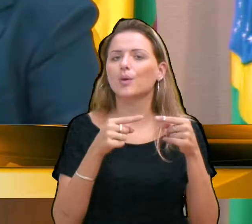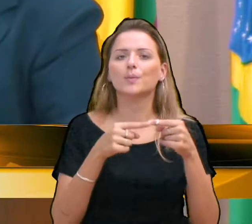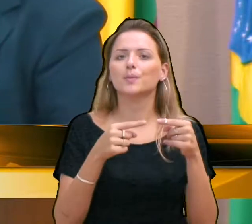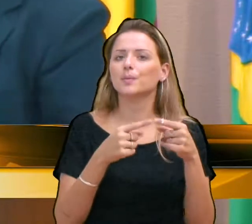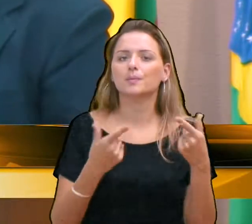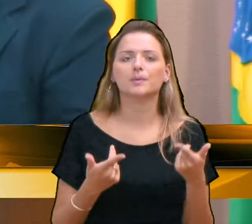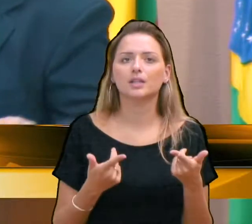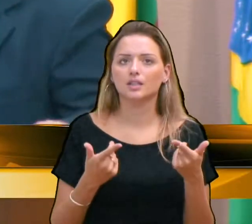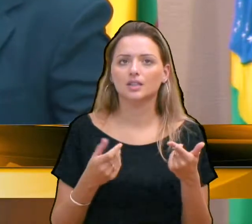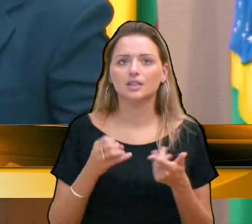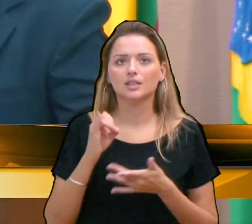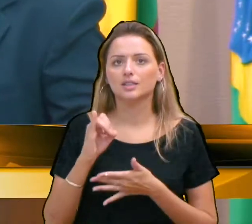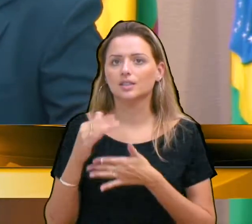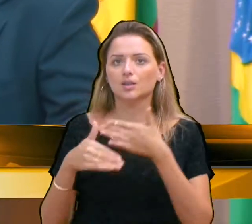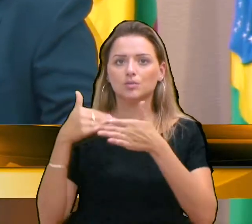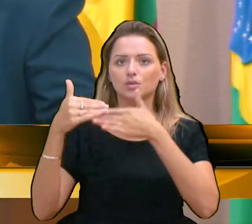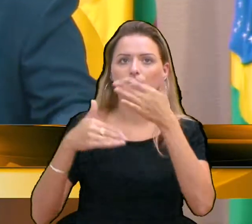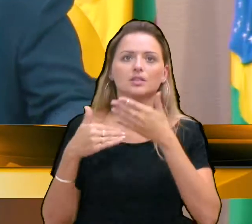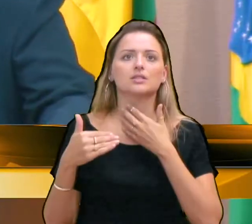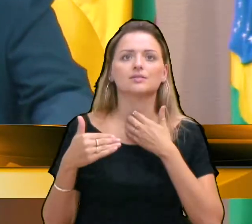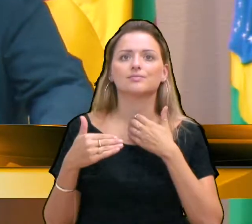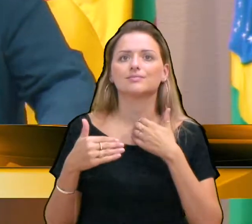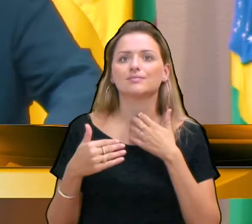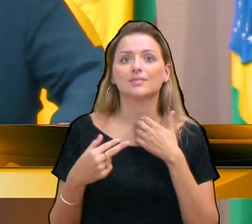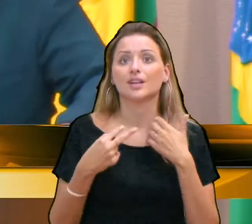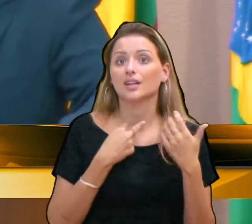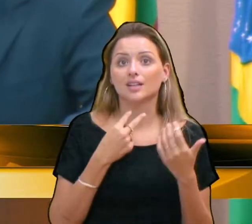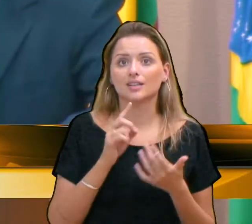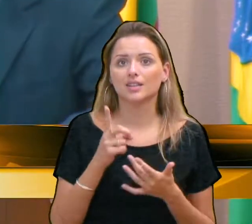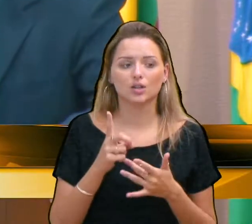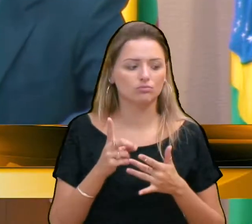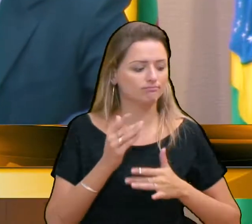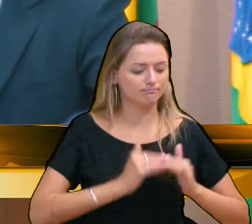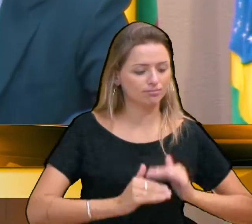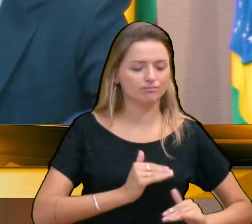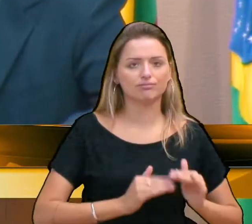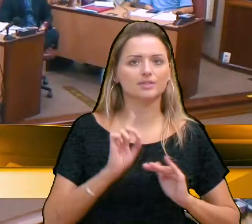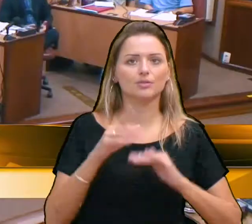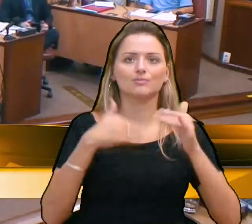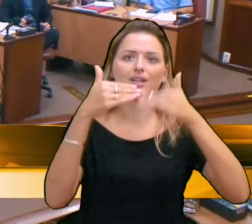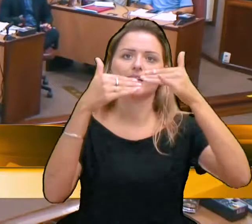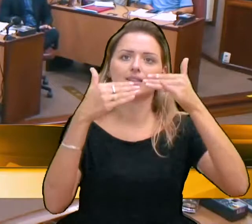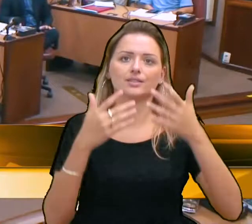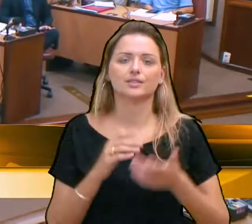saúde em Caxias como cola de cavalo, se cresce para baixo. Sua parte, vereador.